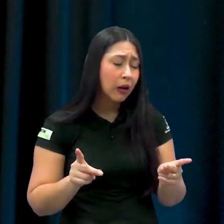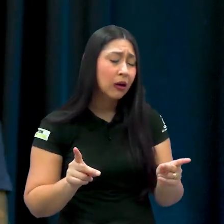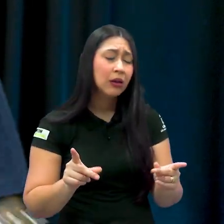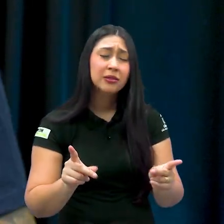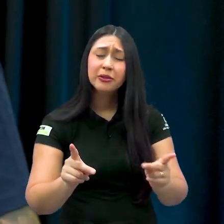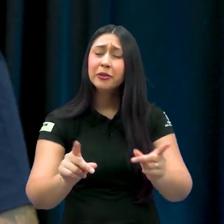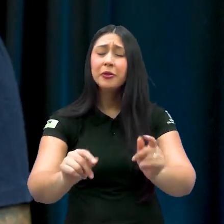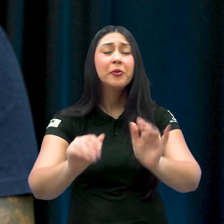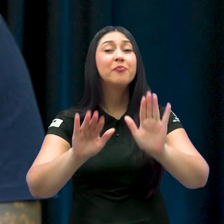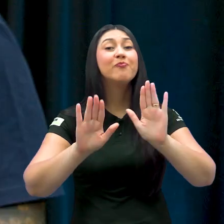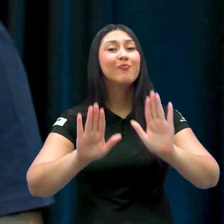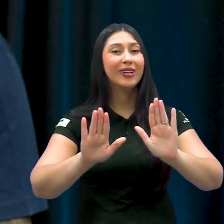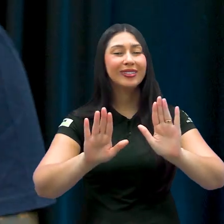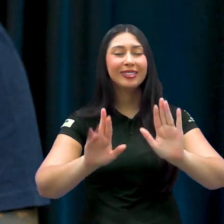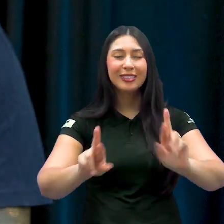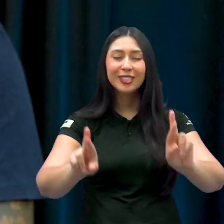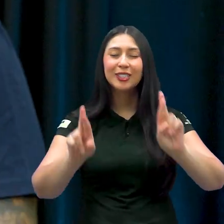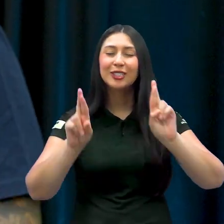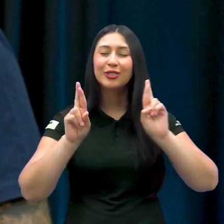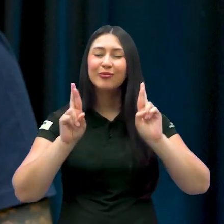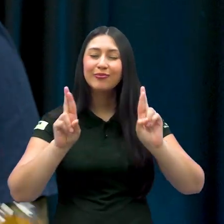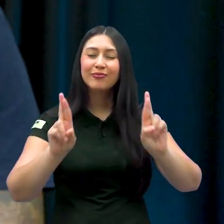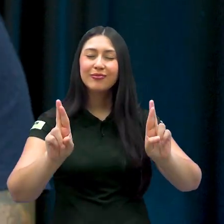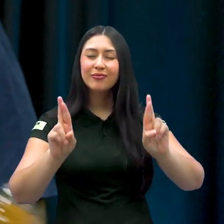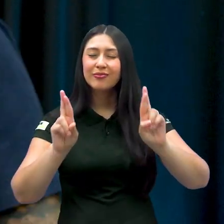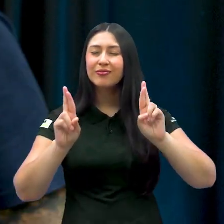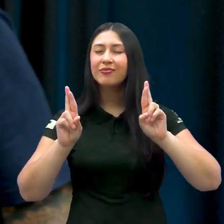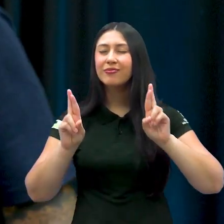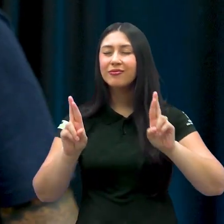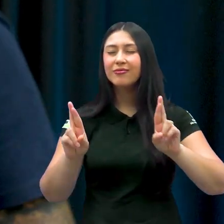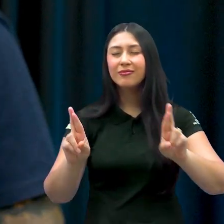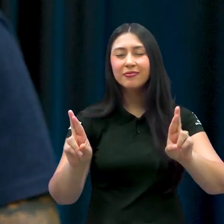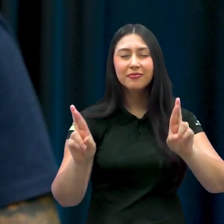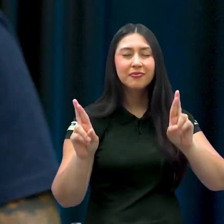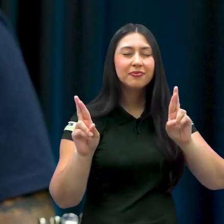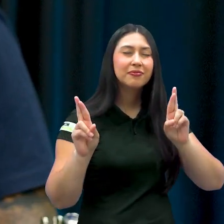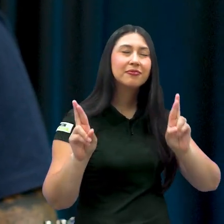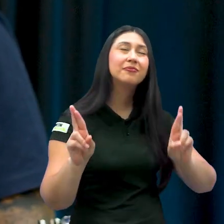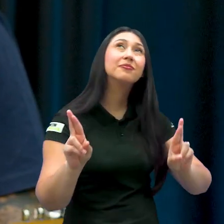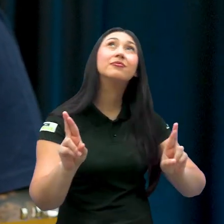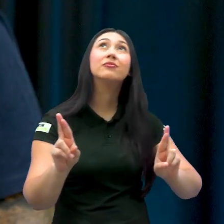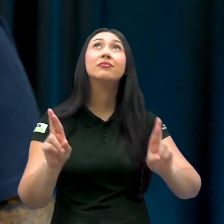túnel, mas vemos a